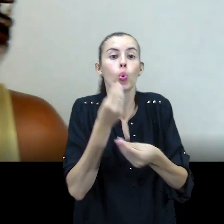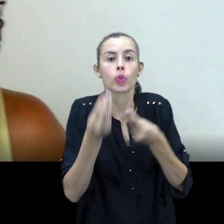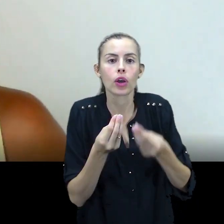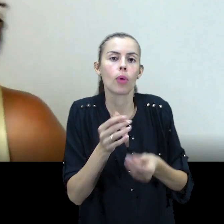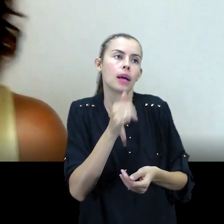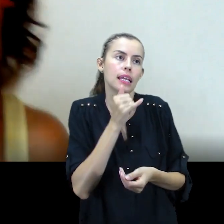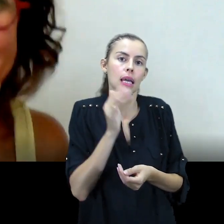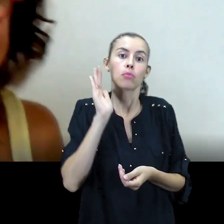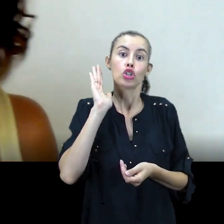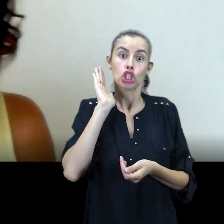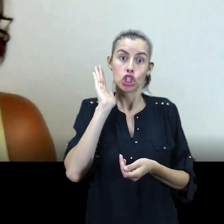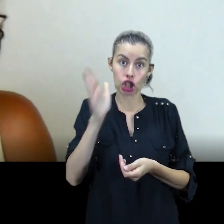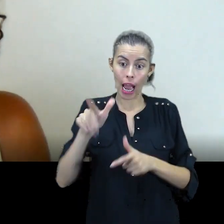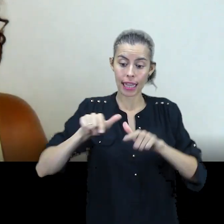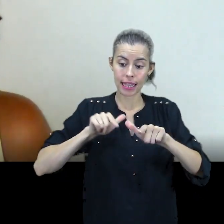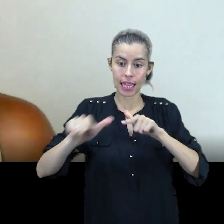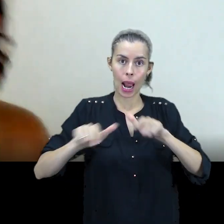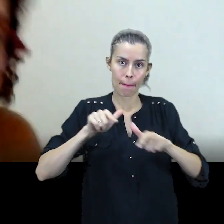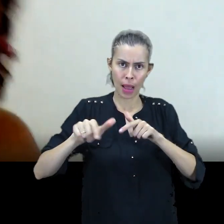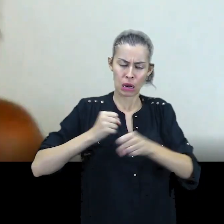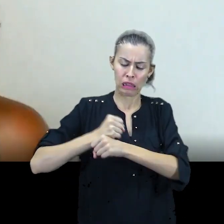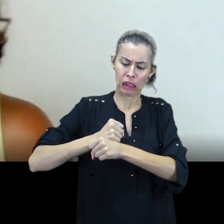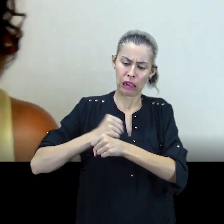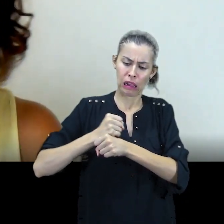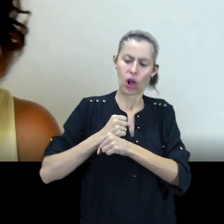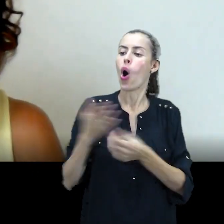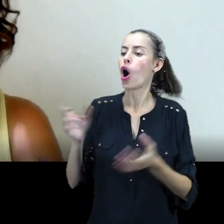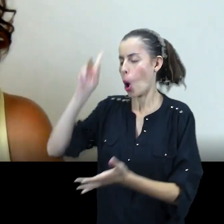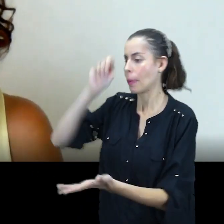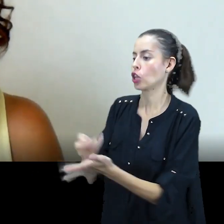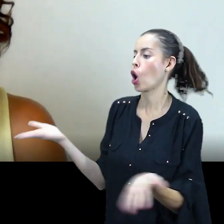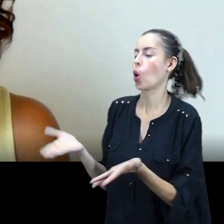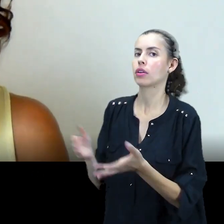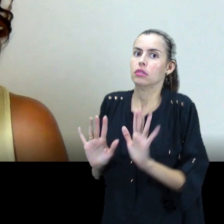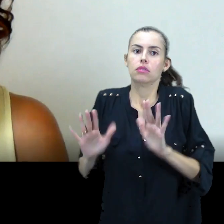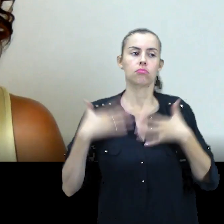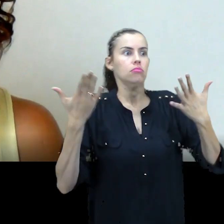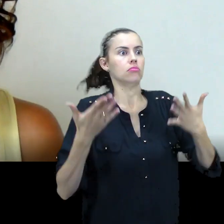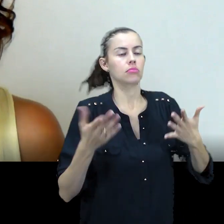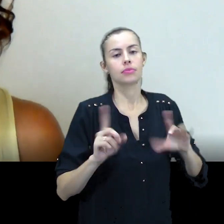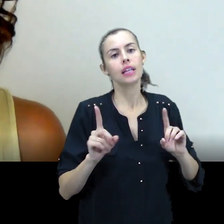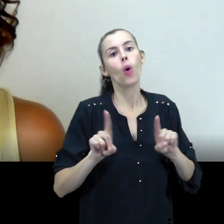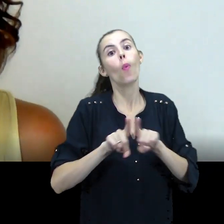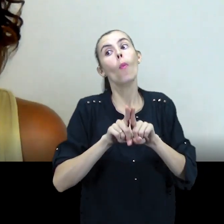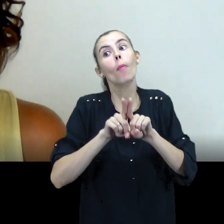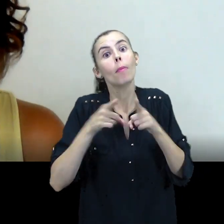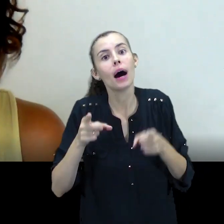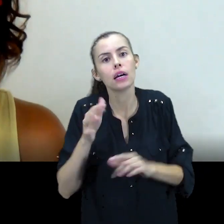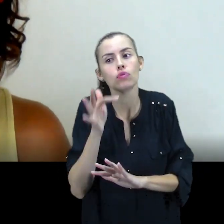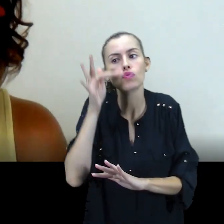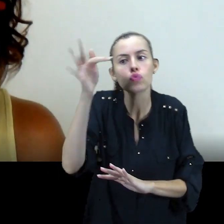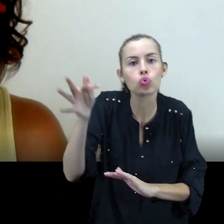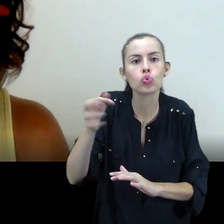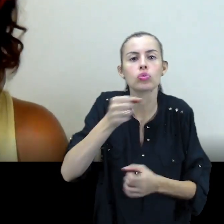em direitos humanos? Quem já fez ganha uns pontinhos a mais, entendeu? Alguma coisa assim que diferencie, que mostre que é, de fato, uma